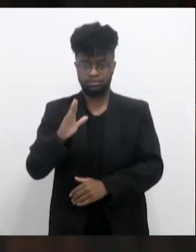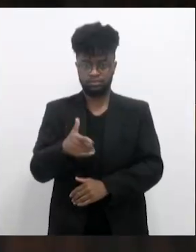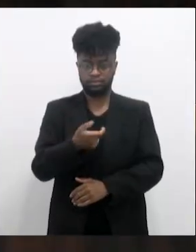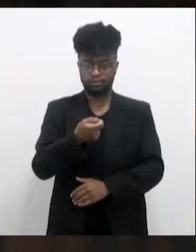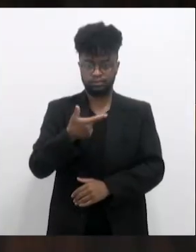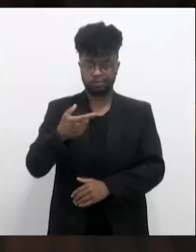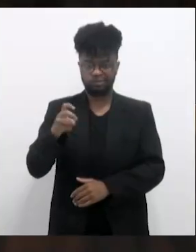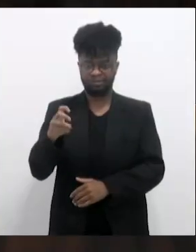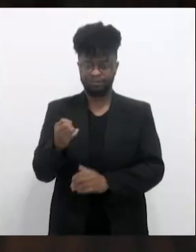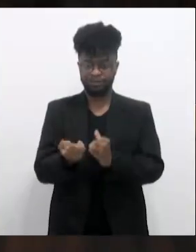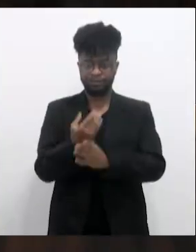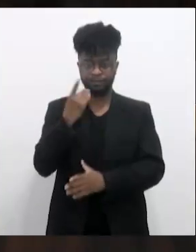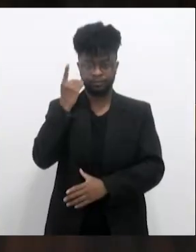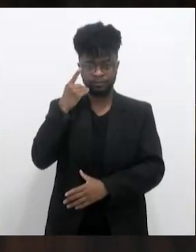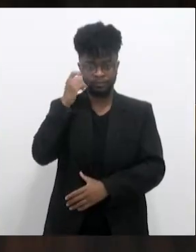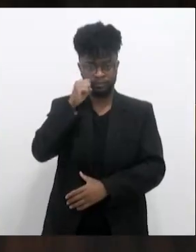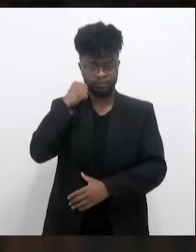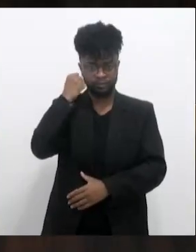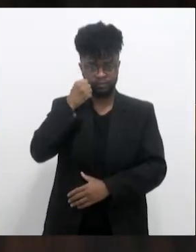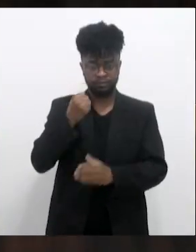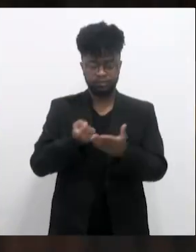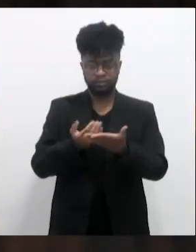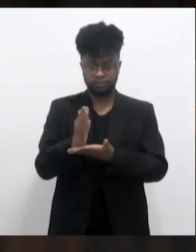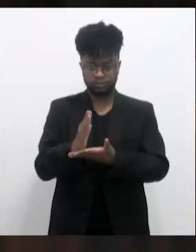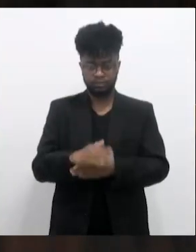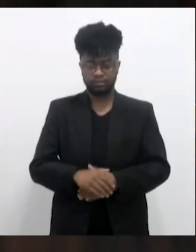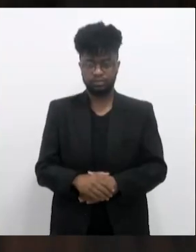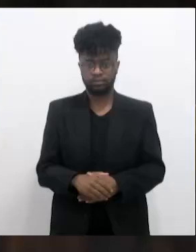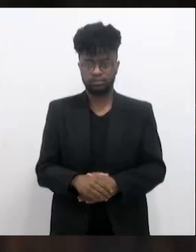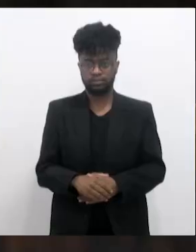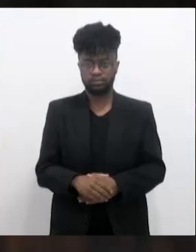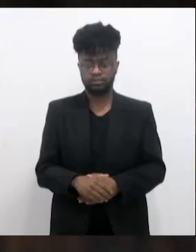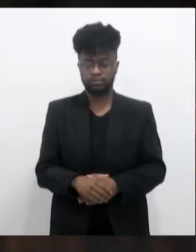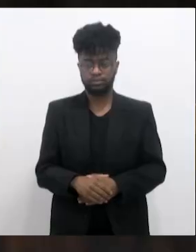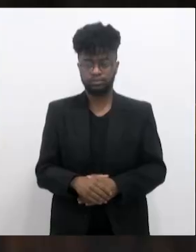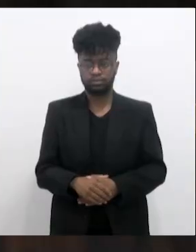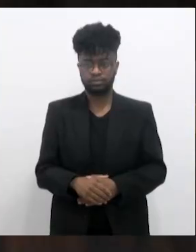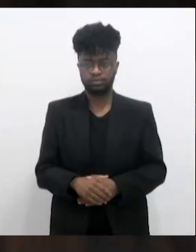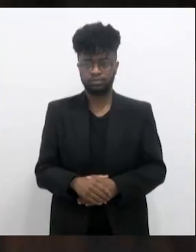5109/2025, deputado Samuel Malafaia, aprovado.